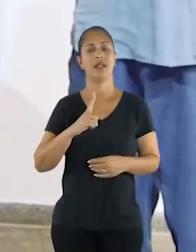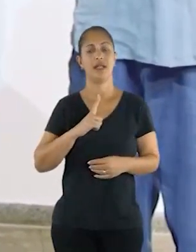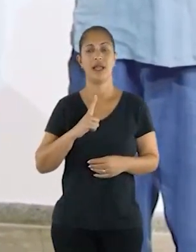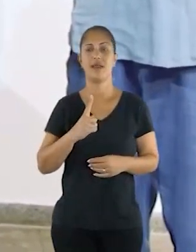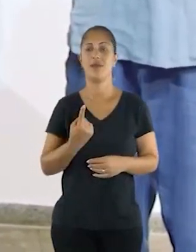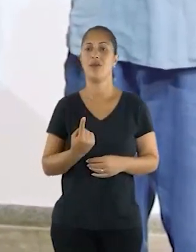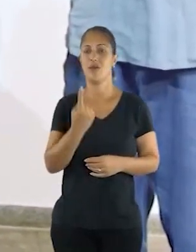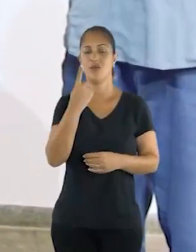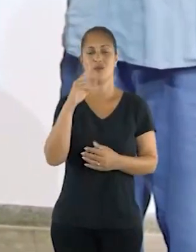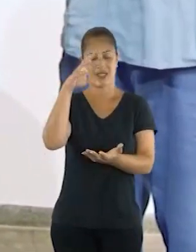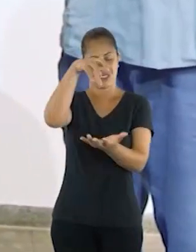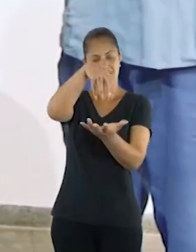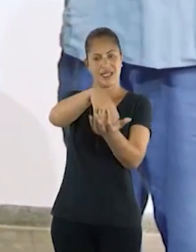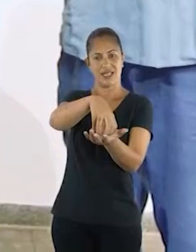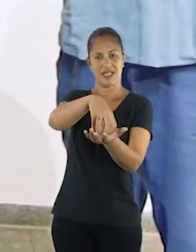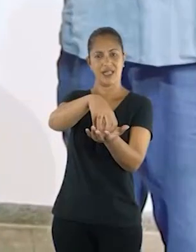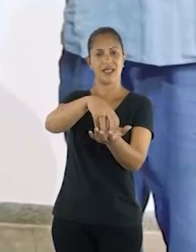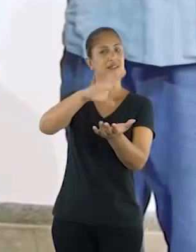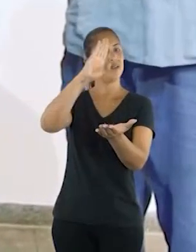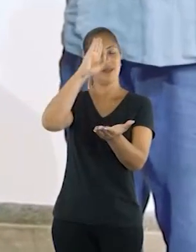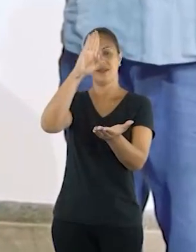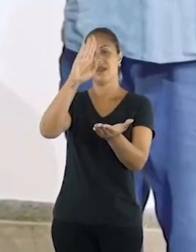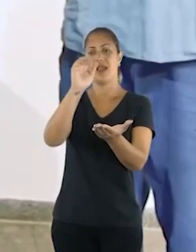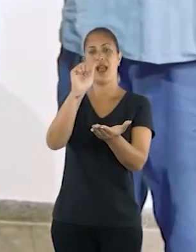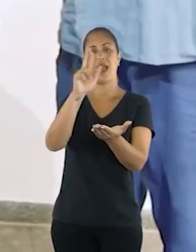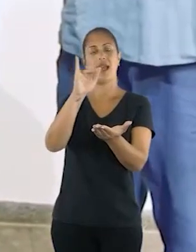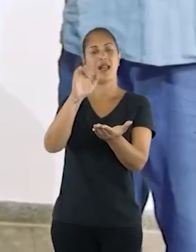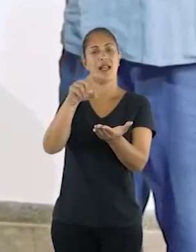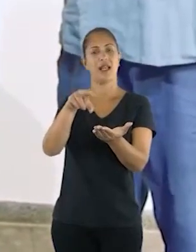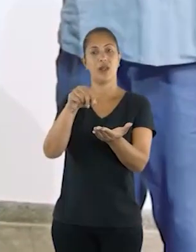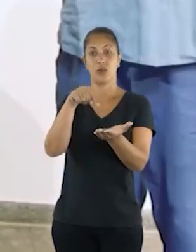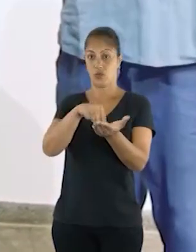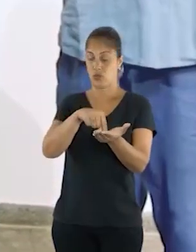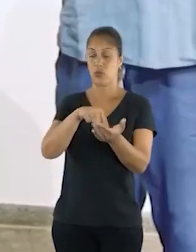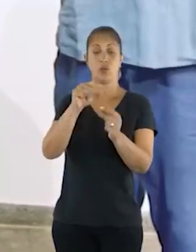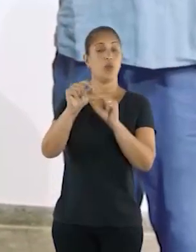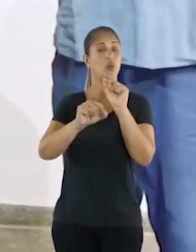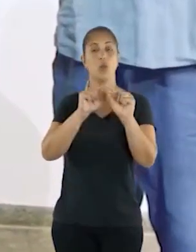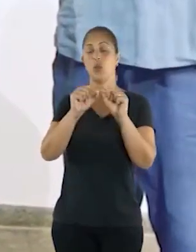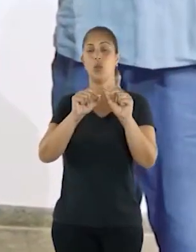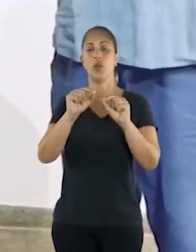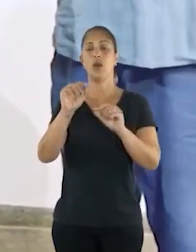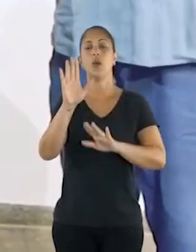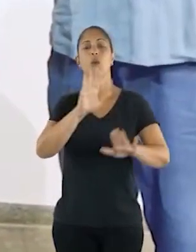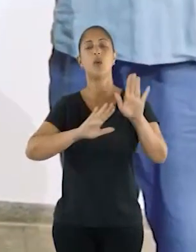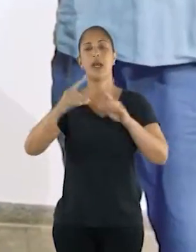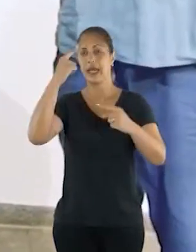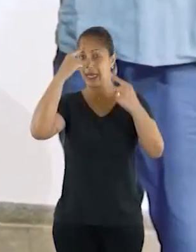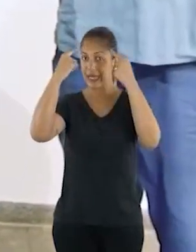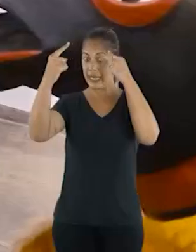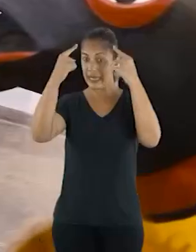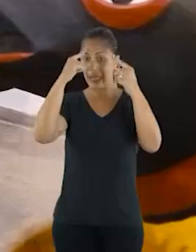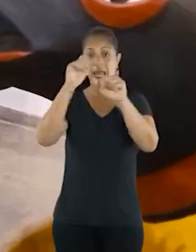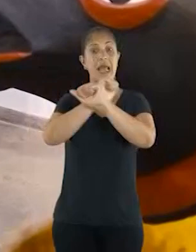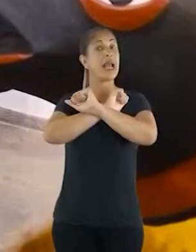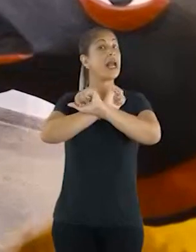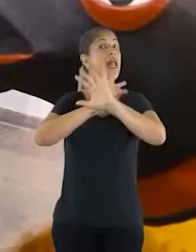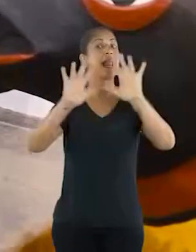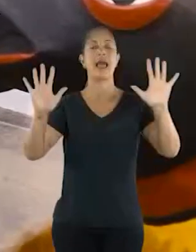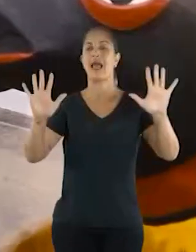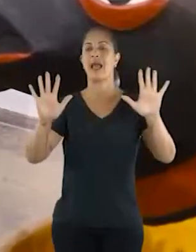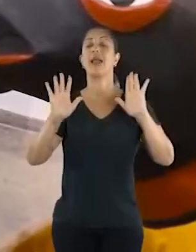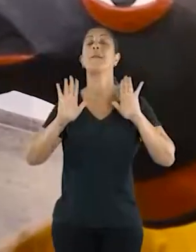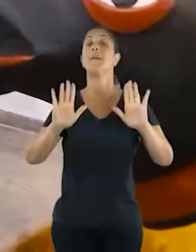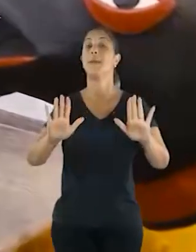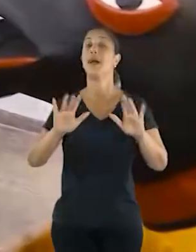um exemplo, porque ele era uma pessoa totalmente contundente, com ideias muito claras,